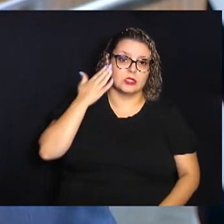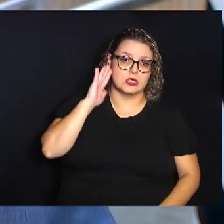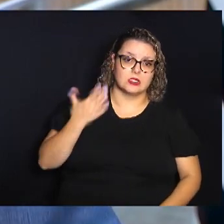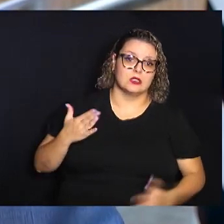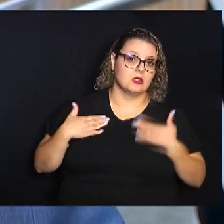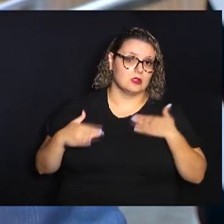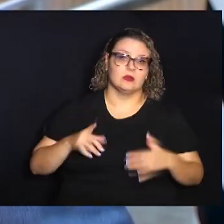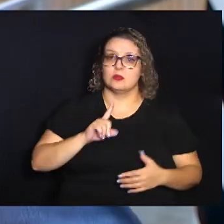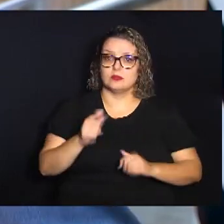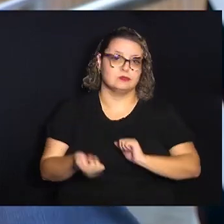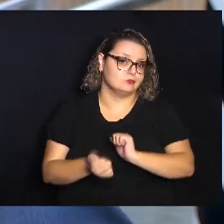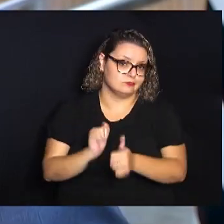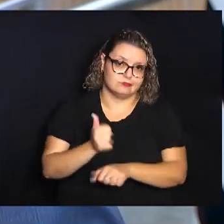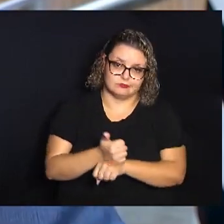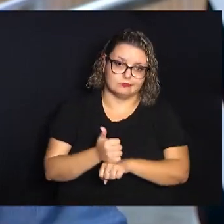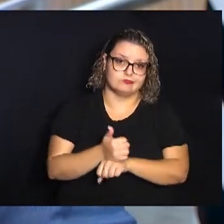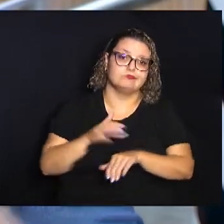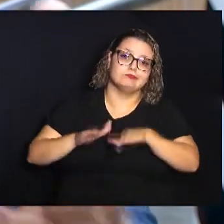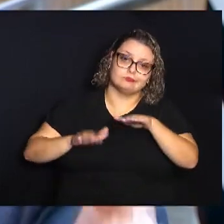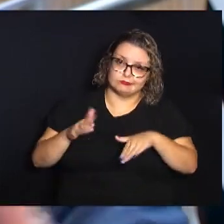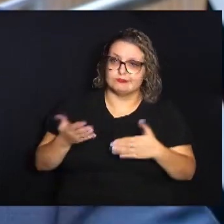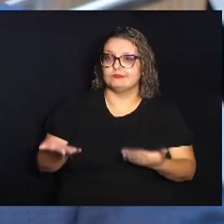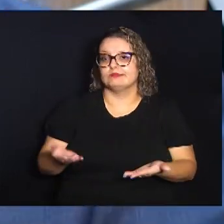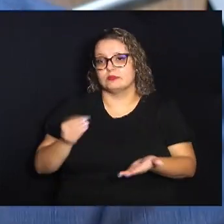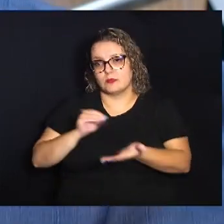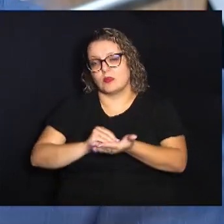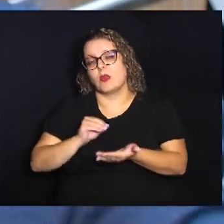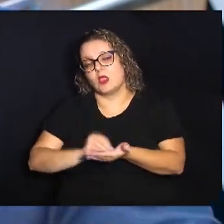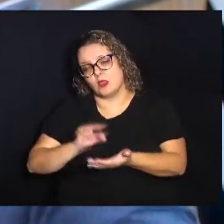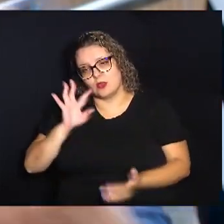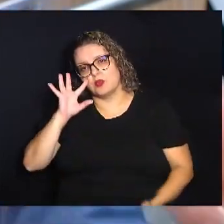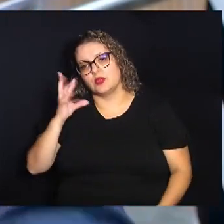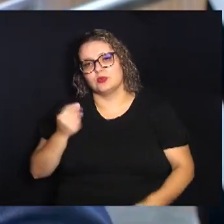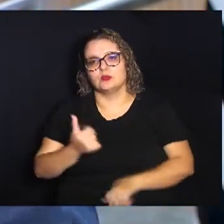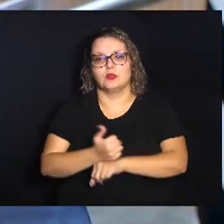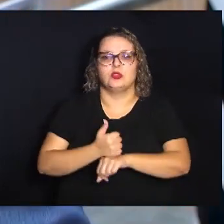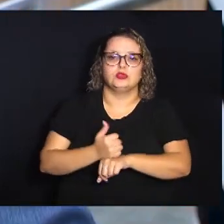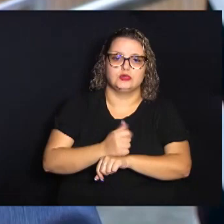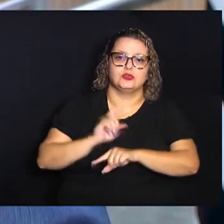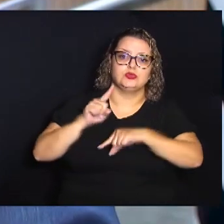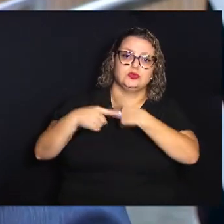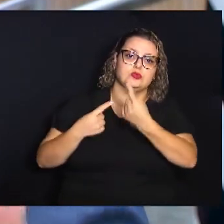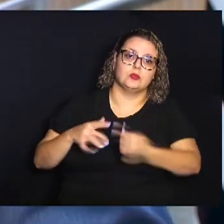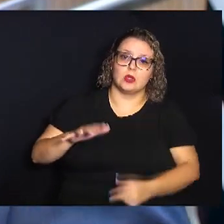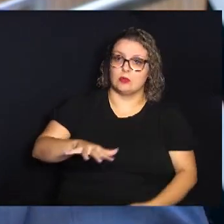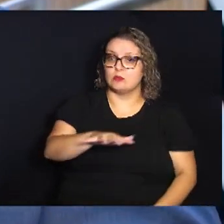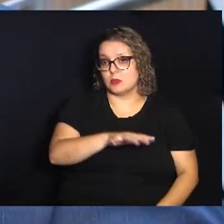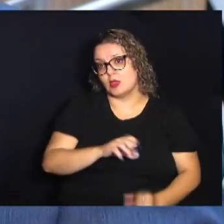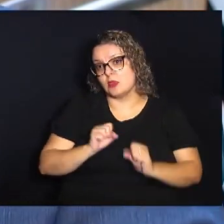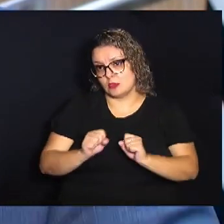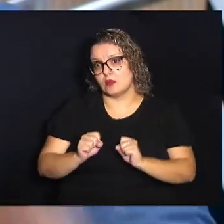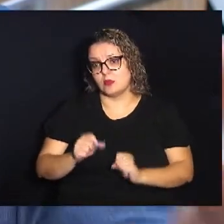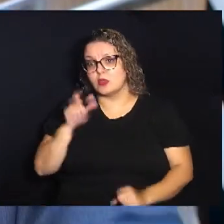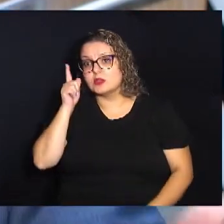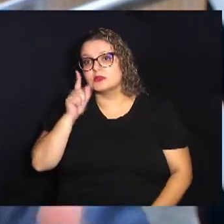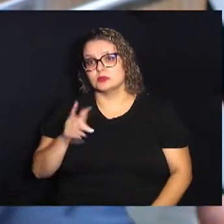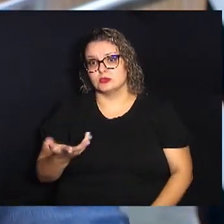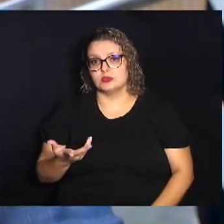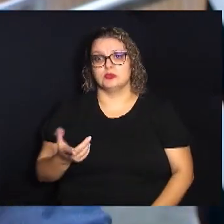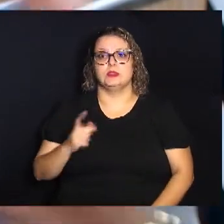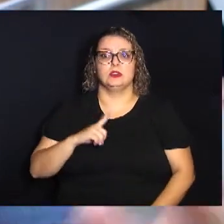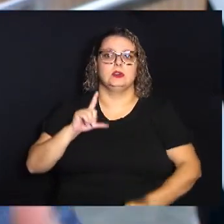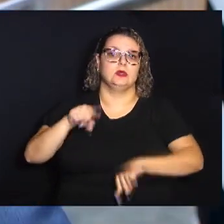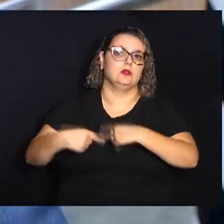mais de atleta. Então, muitas vezes, falta o conhecimento profissional de uma outra área que ele possa vir conseguir a ter uma